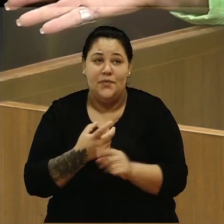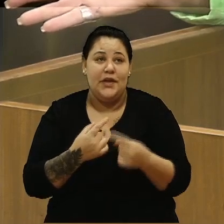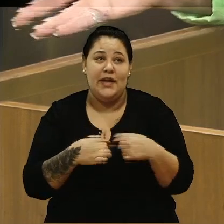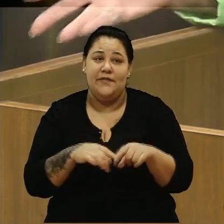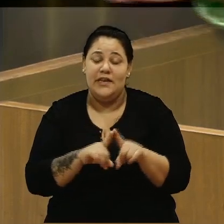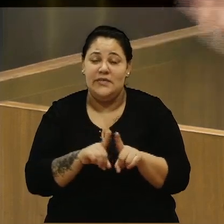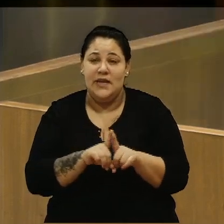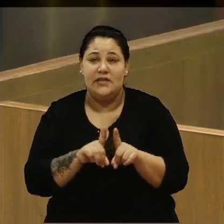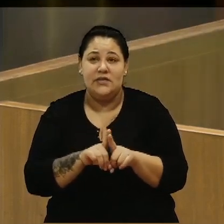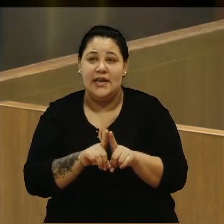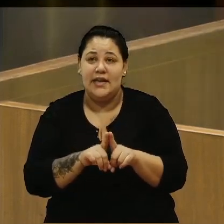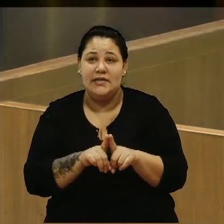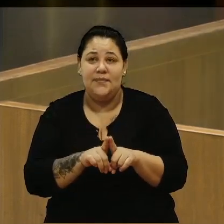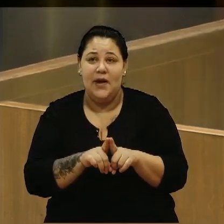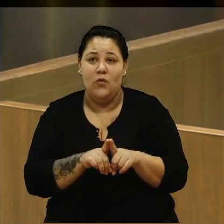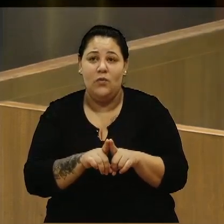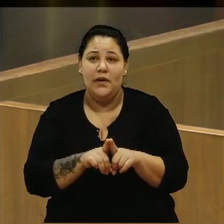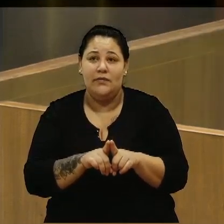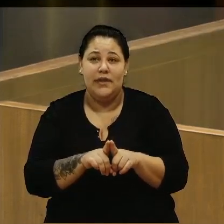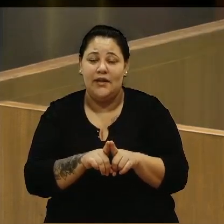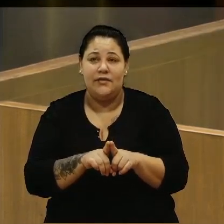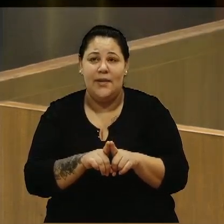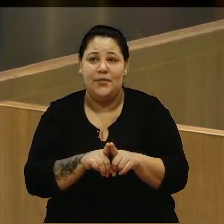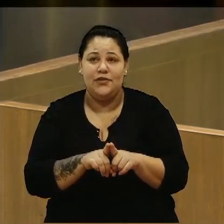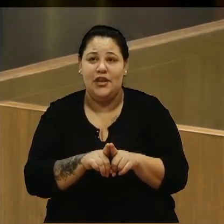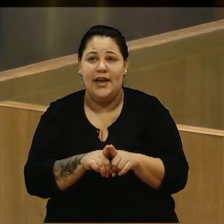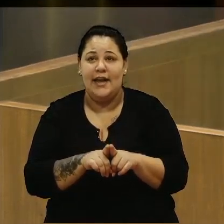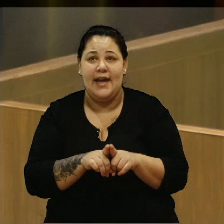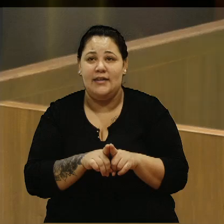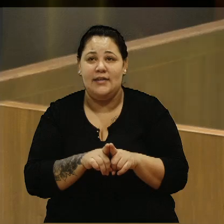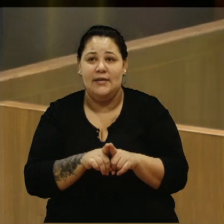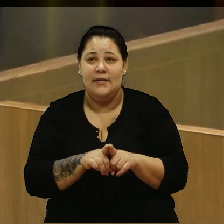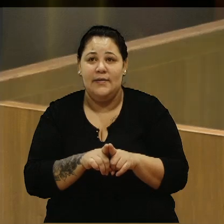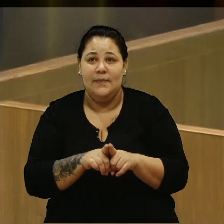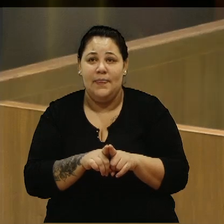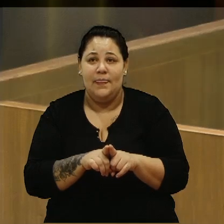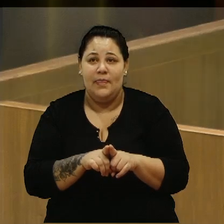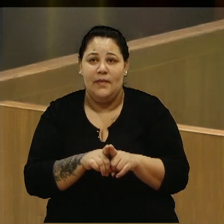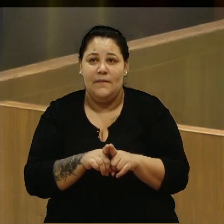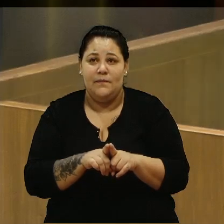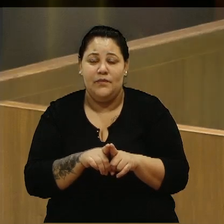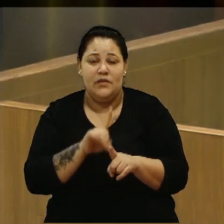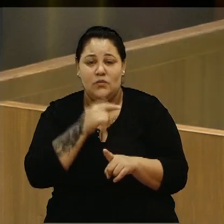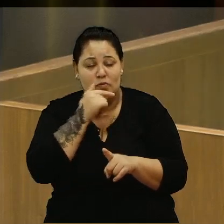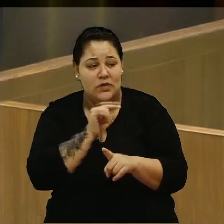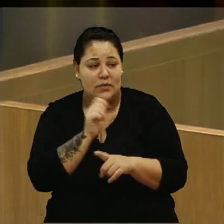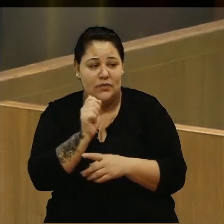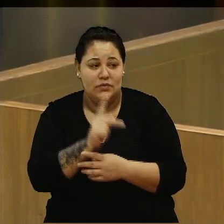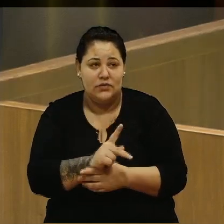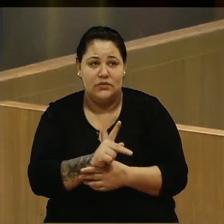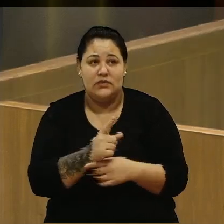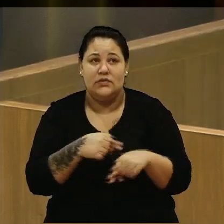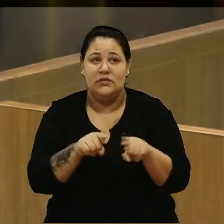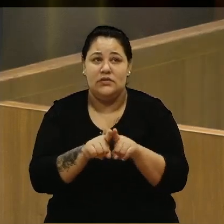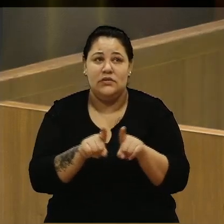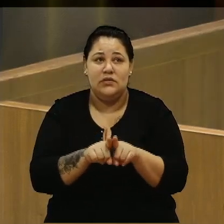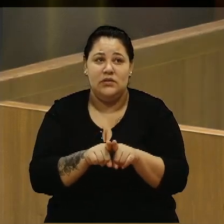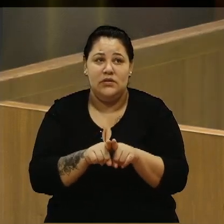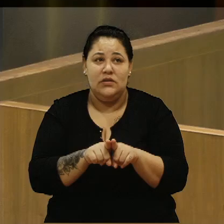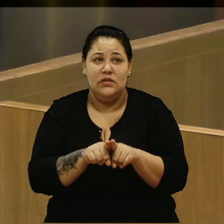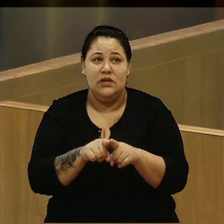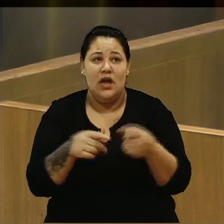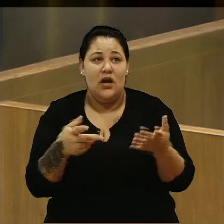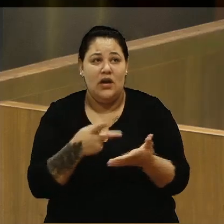professora. A gente só está perdendo direitos, não tem mais, não consegue mais aposentar, tem isso, tem aquilo. Agora eu vou